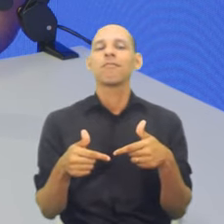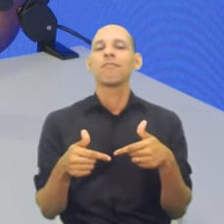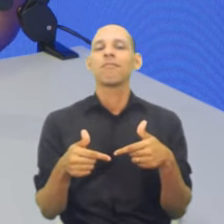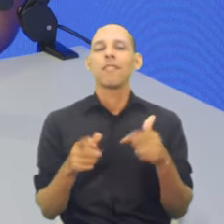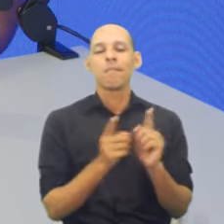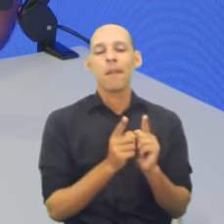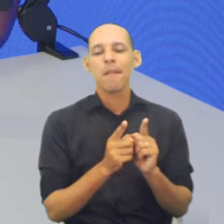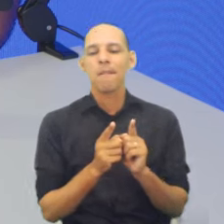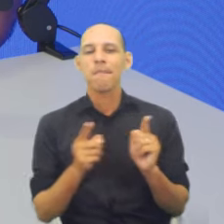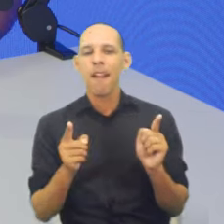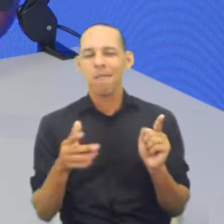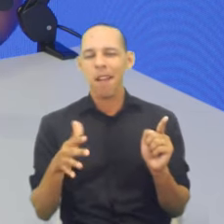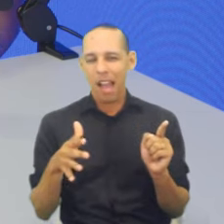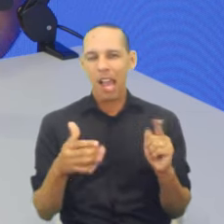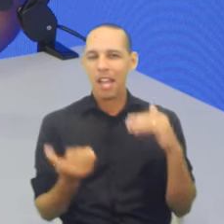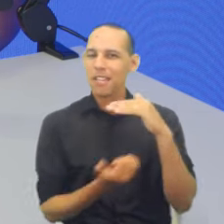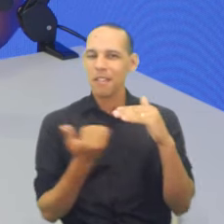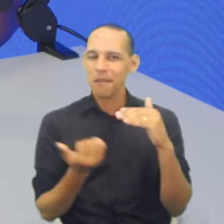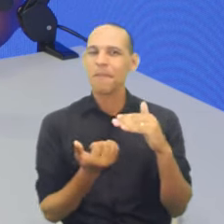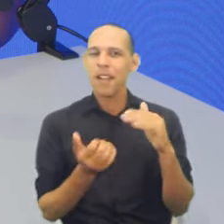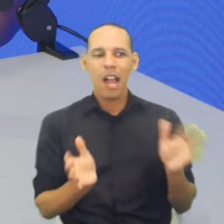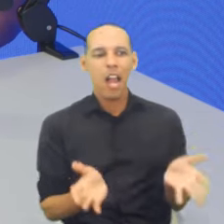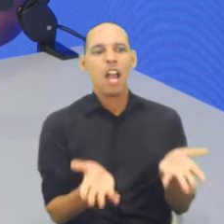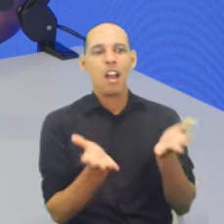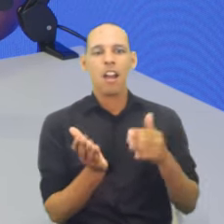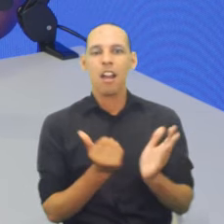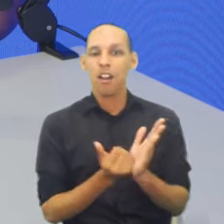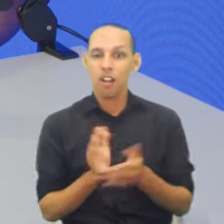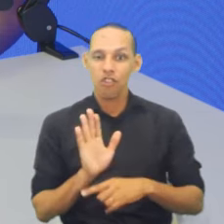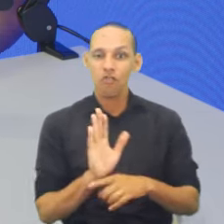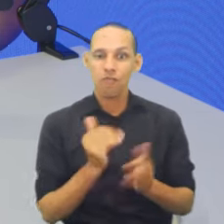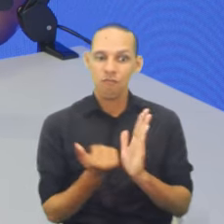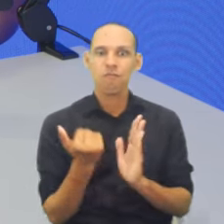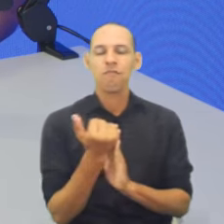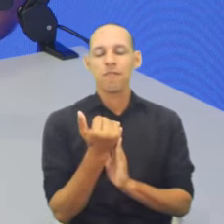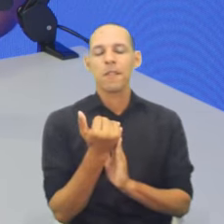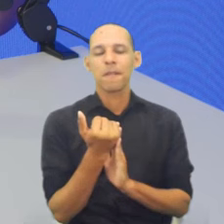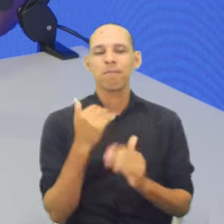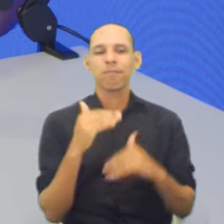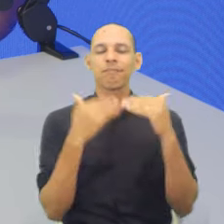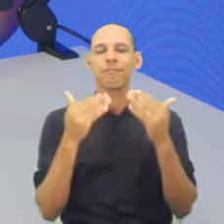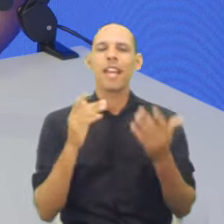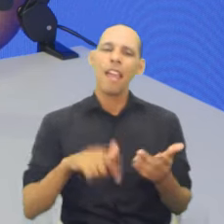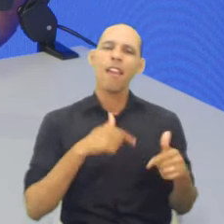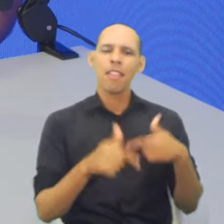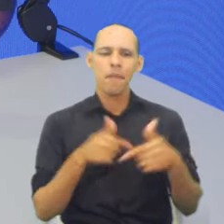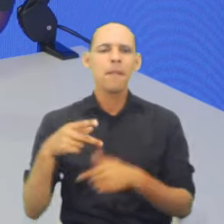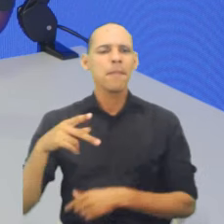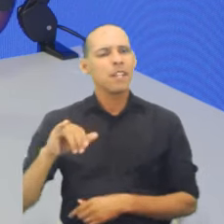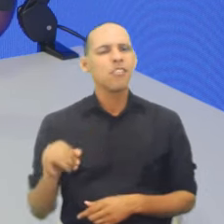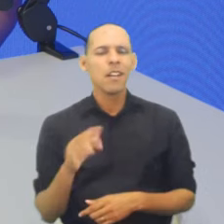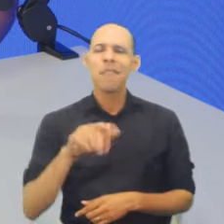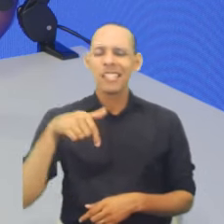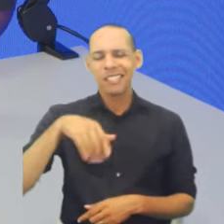no crescimento um parttime um trabalho eh por projeto um trabalho PJ só que no